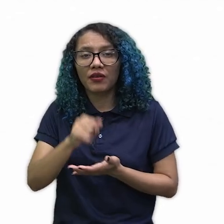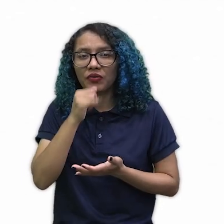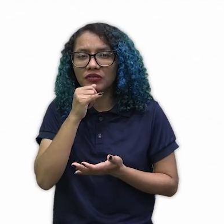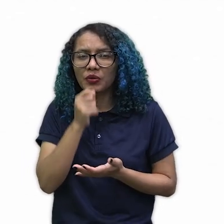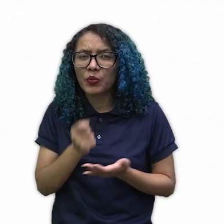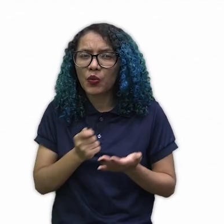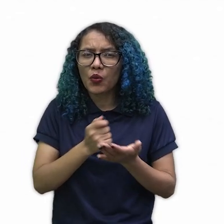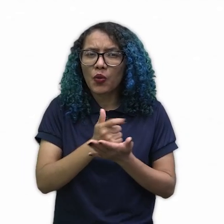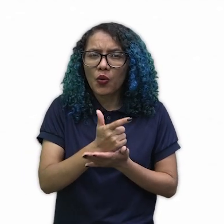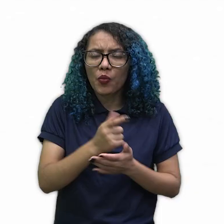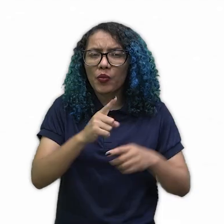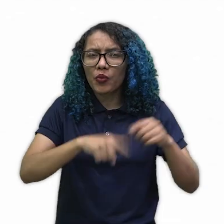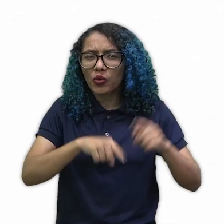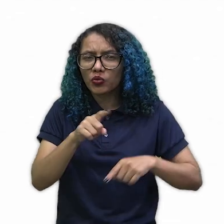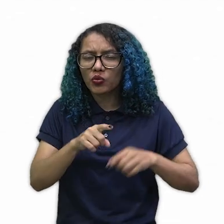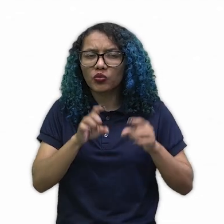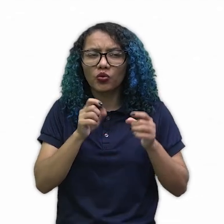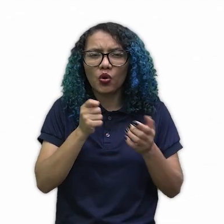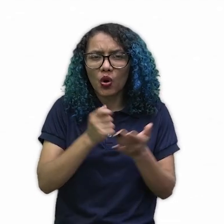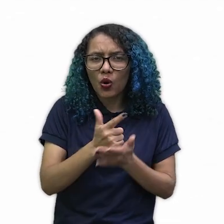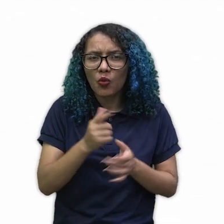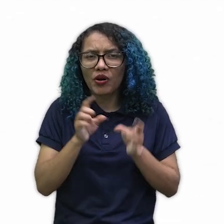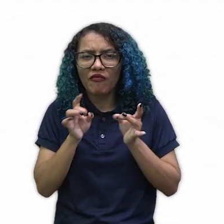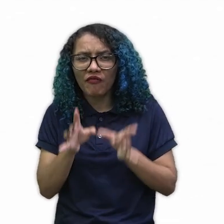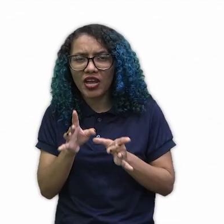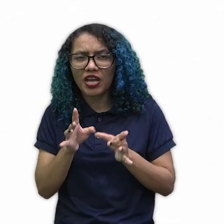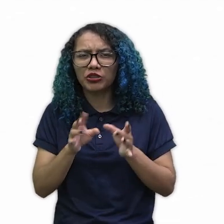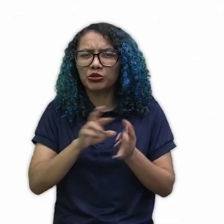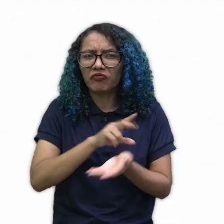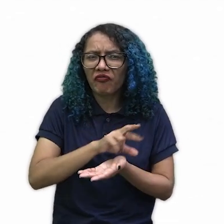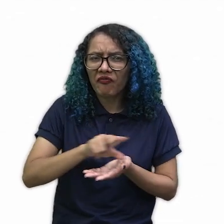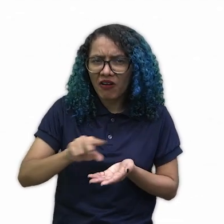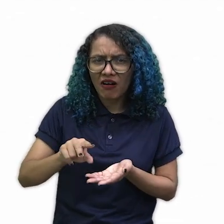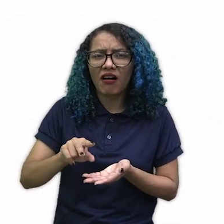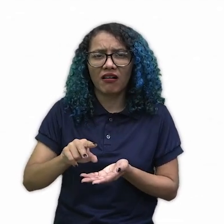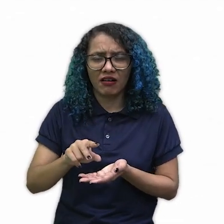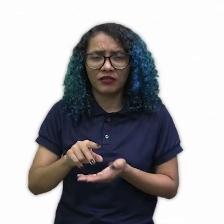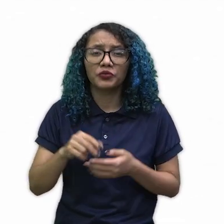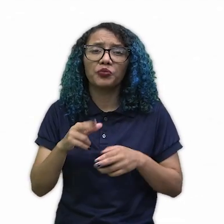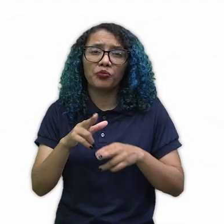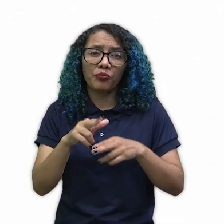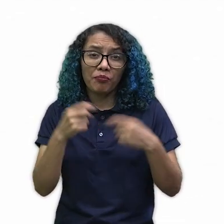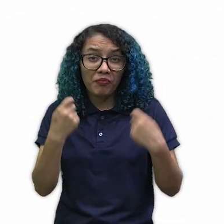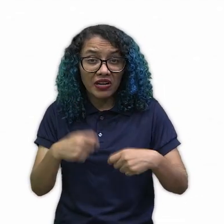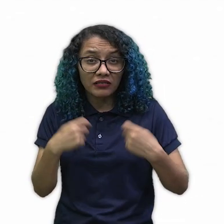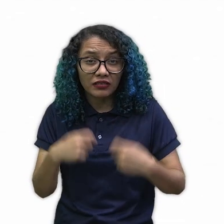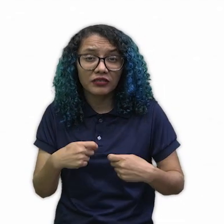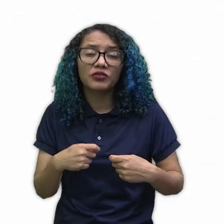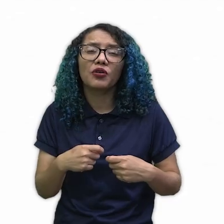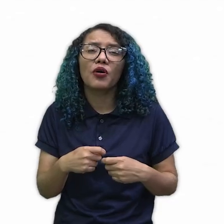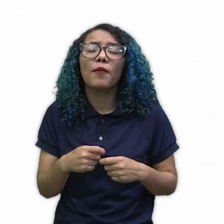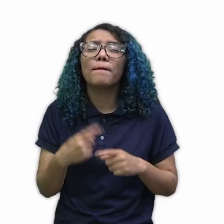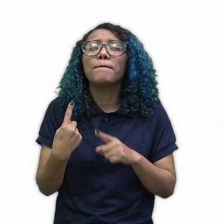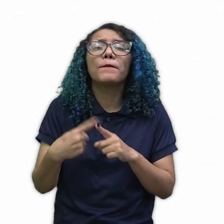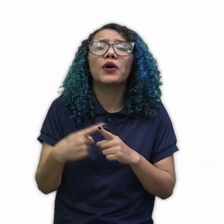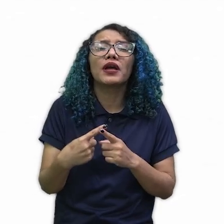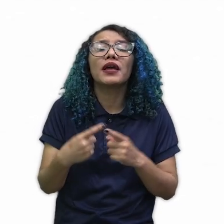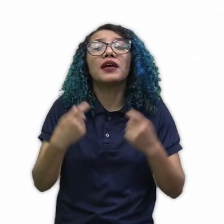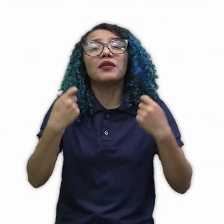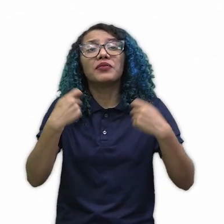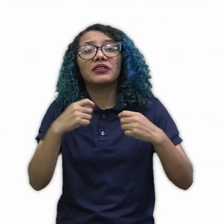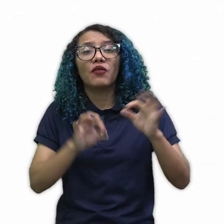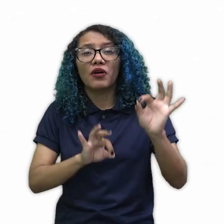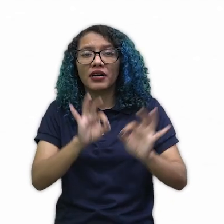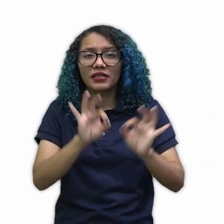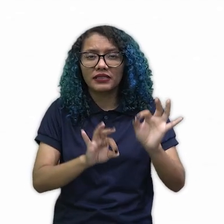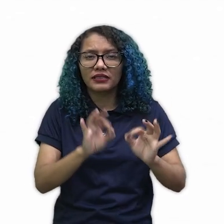É compra, é venda de produtos, então isso fez-se necessário, né, para organizar, né? Quem é que